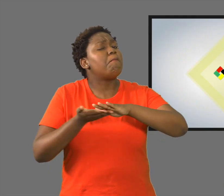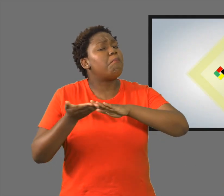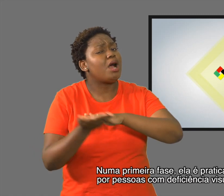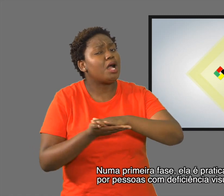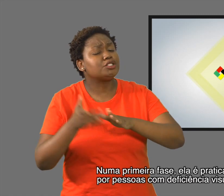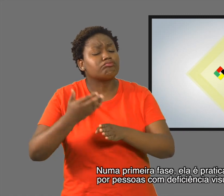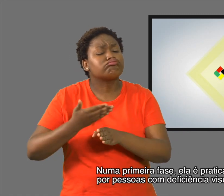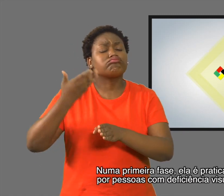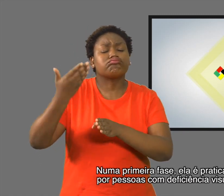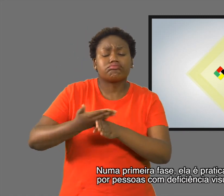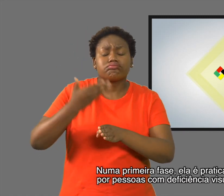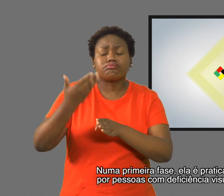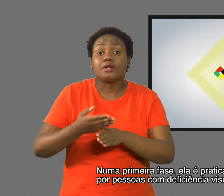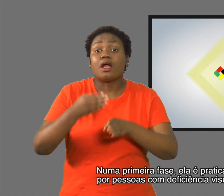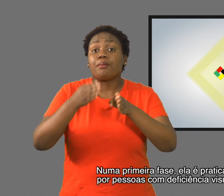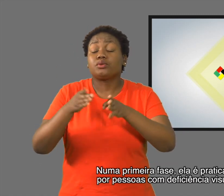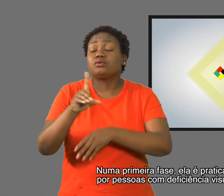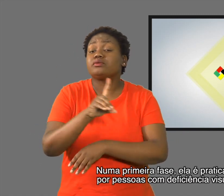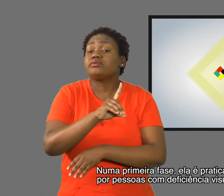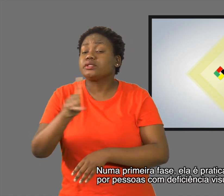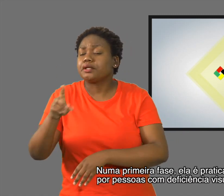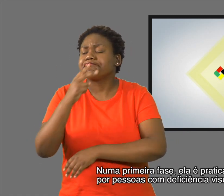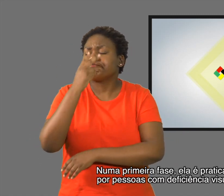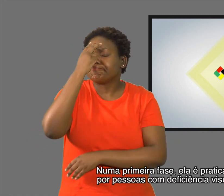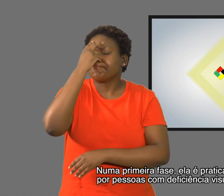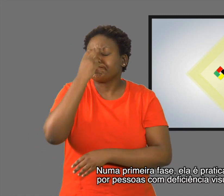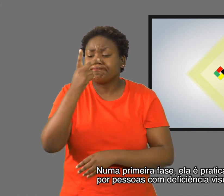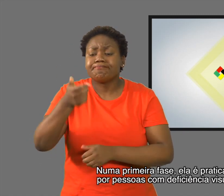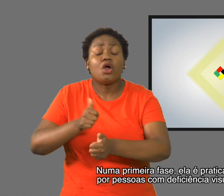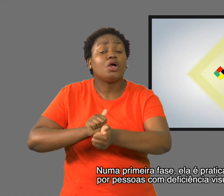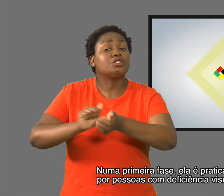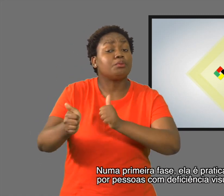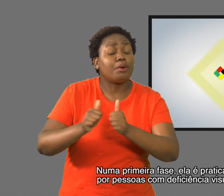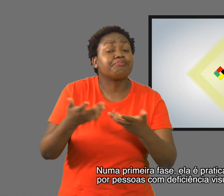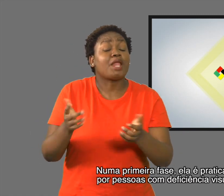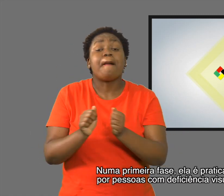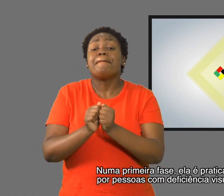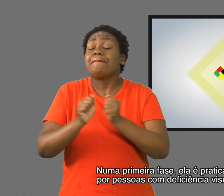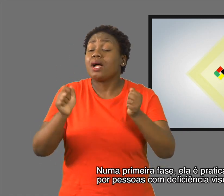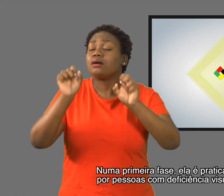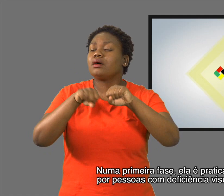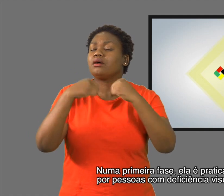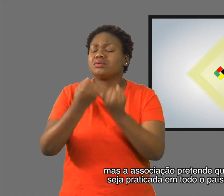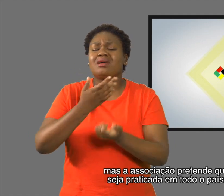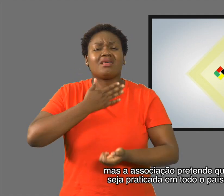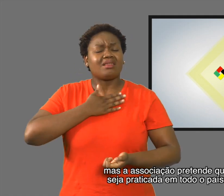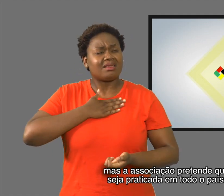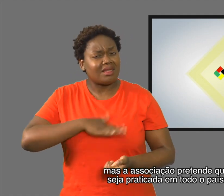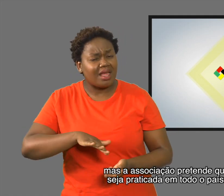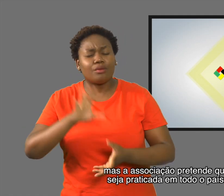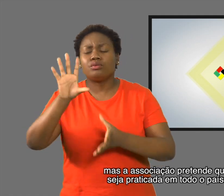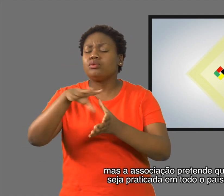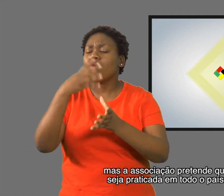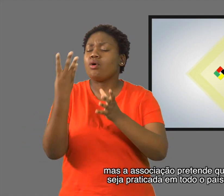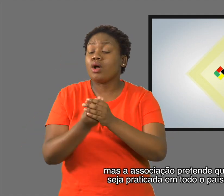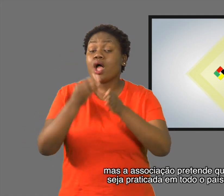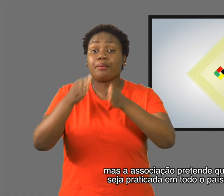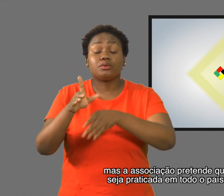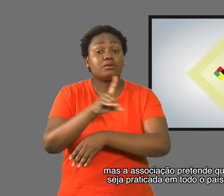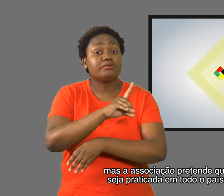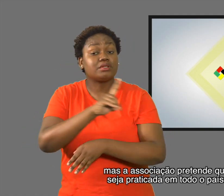de bed meter. Numa primeira fase, ela é praticada por pessoas com deficiência visual, mas a Associação